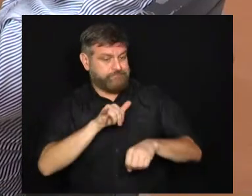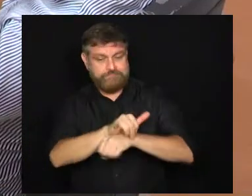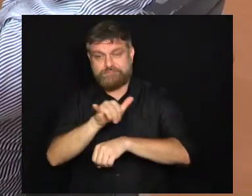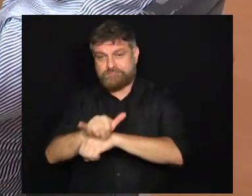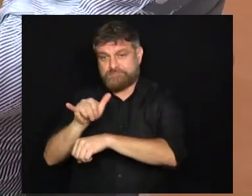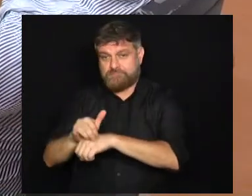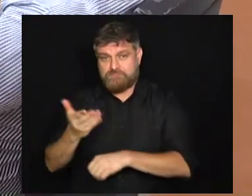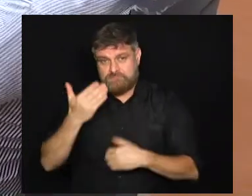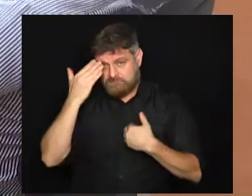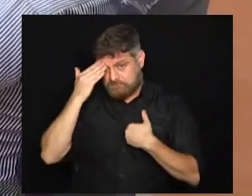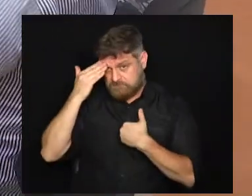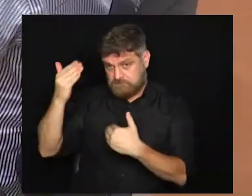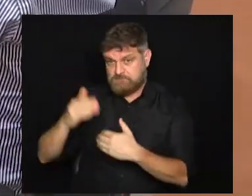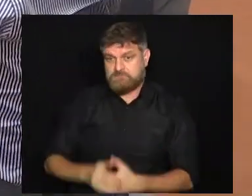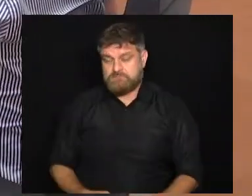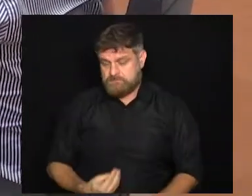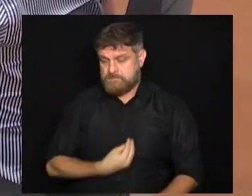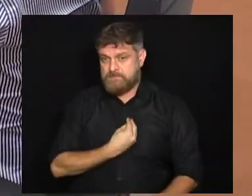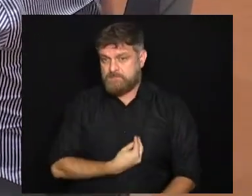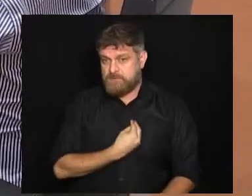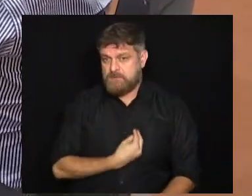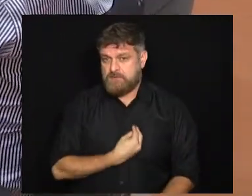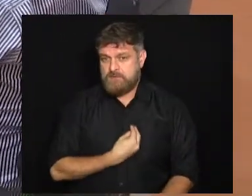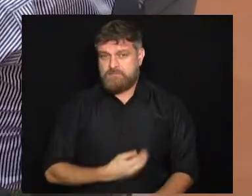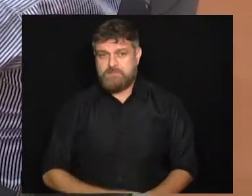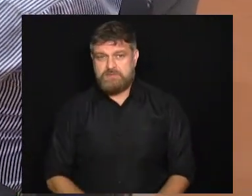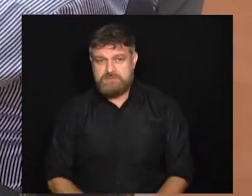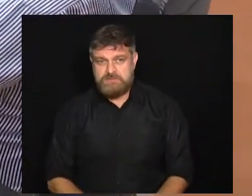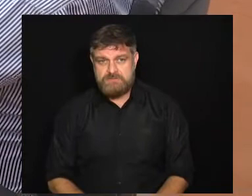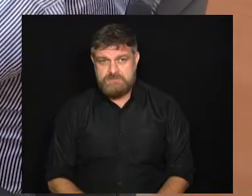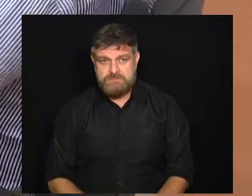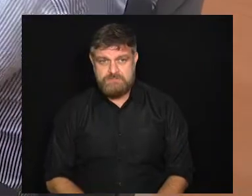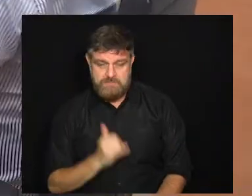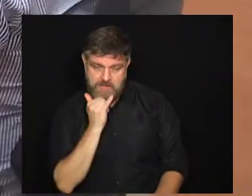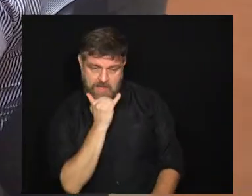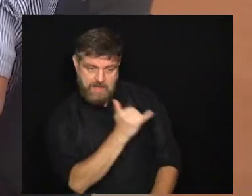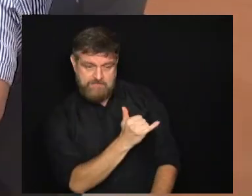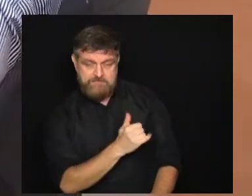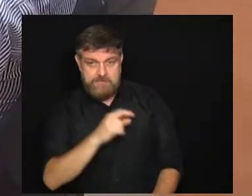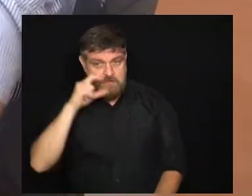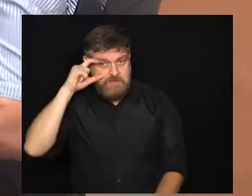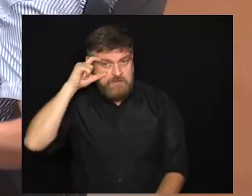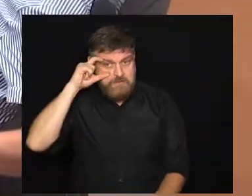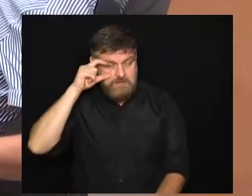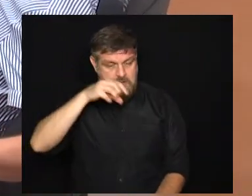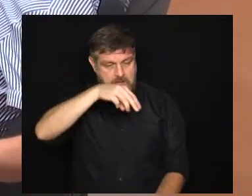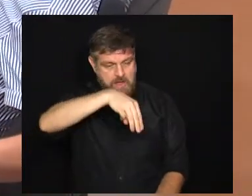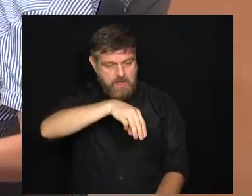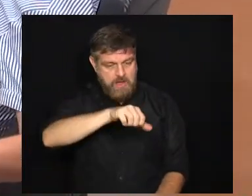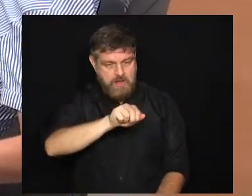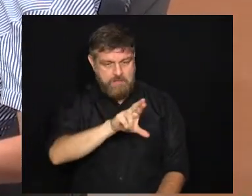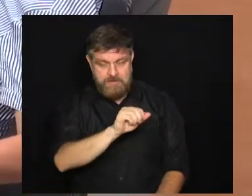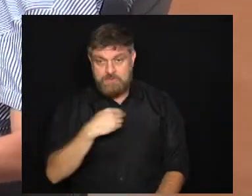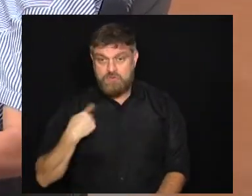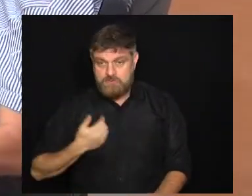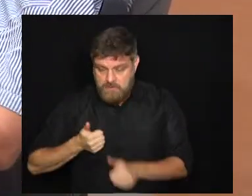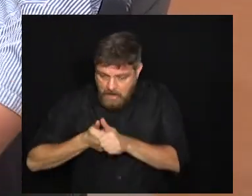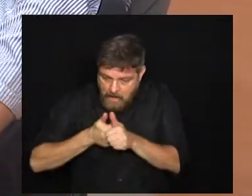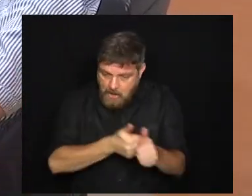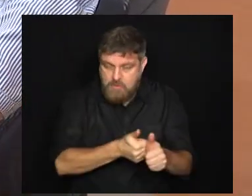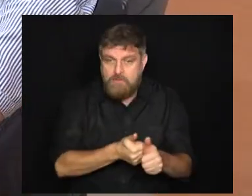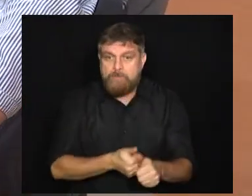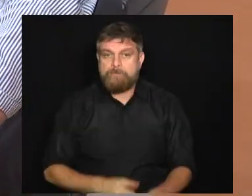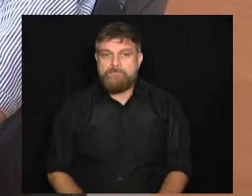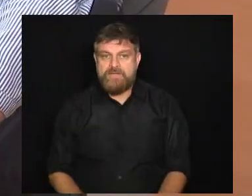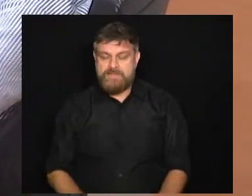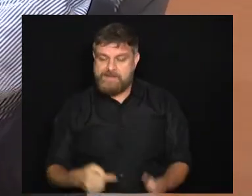Quero agradecer muito a presença aqui, né? Dizer ao doutor Marcos aqui que a gente vai acompanhar essa situação do SAMU com bastante